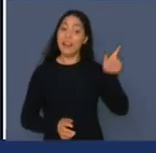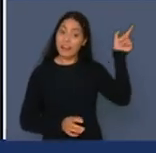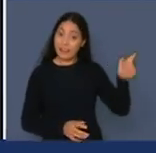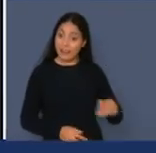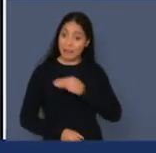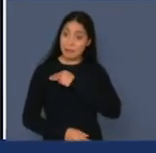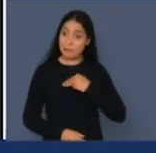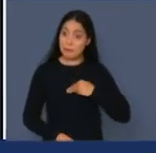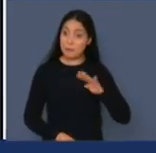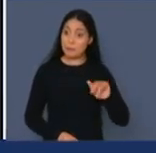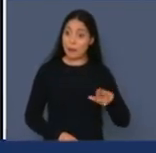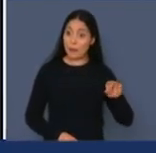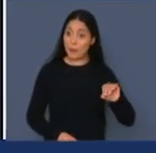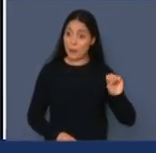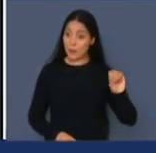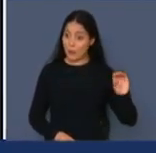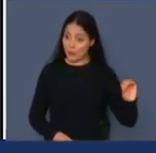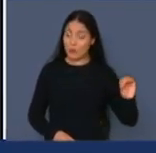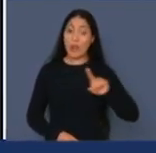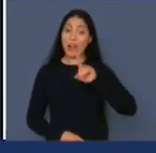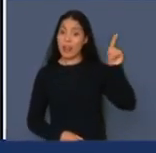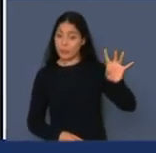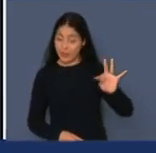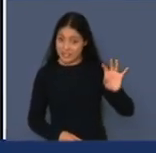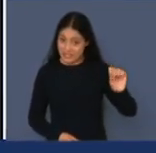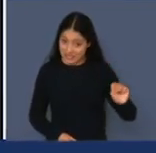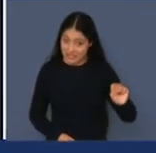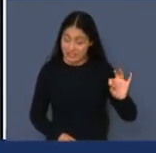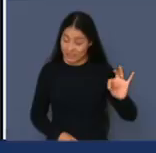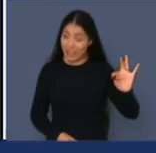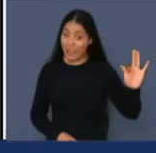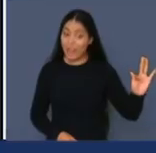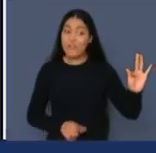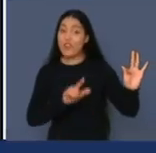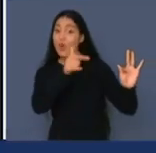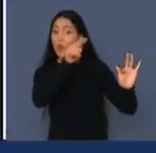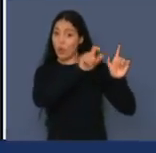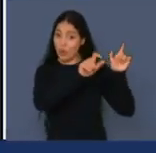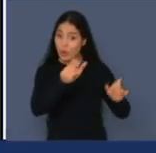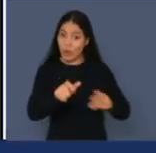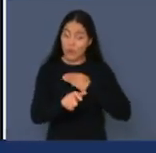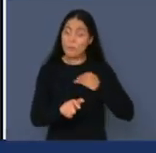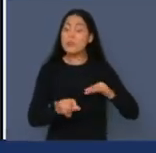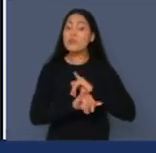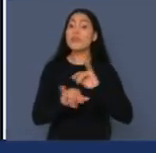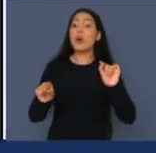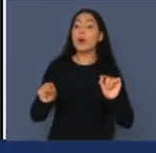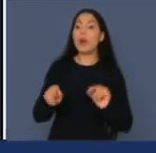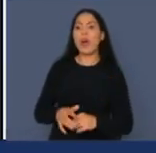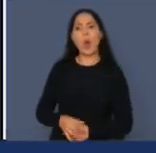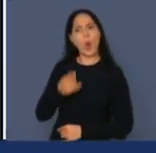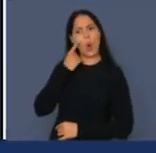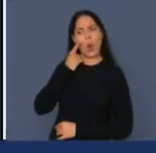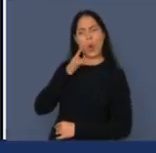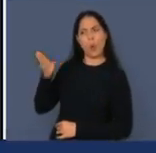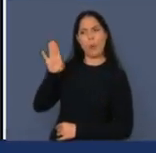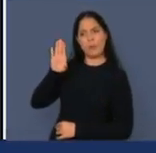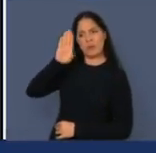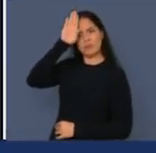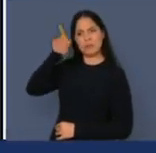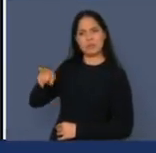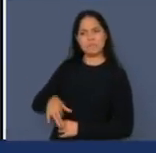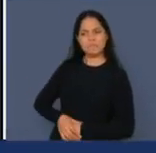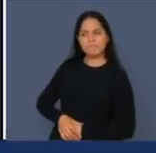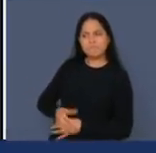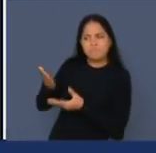ministros também no teste do STF fazem inclui o presidente bolsonaro inquéritos de inconstitucional